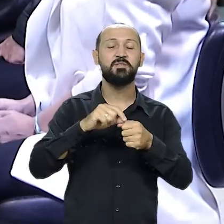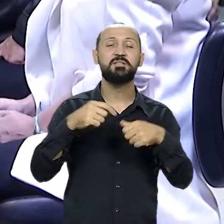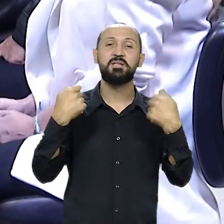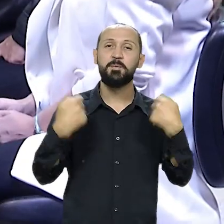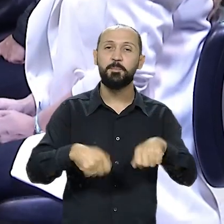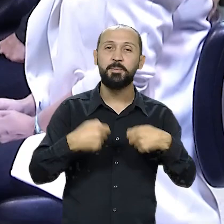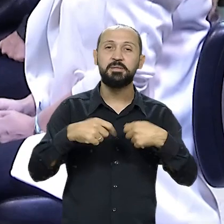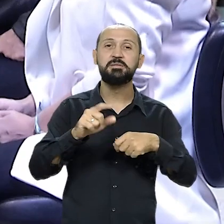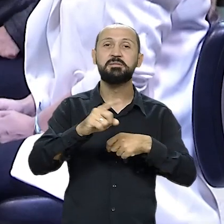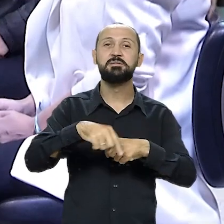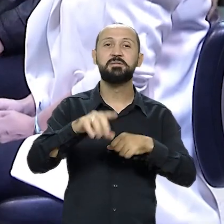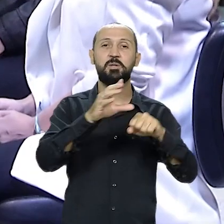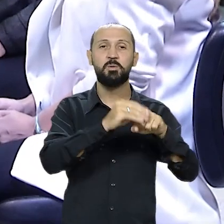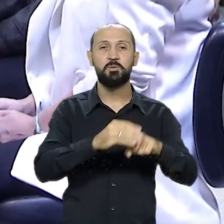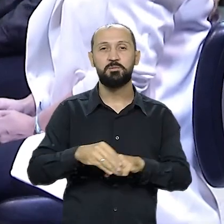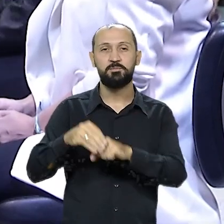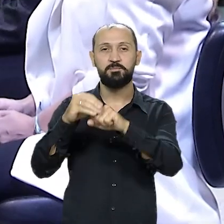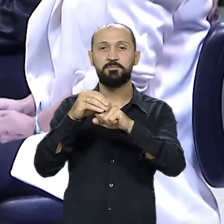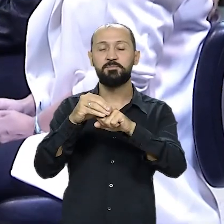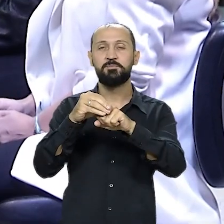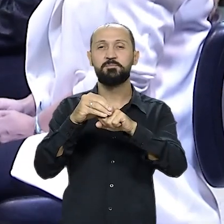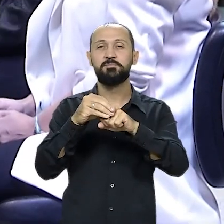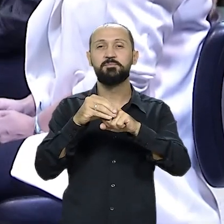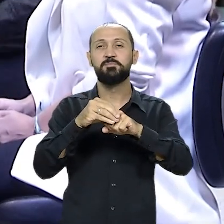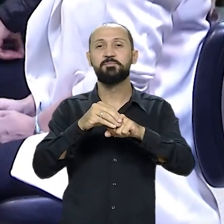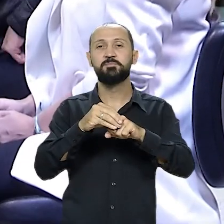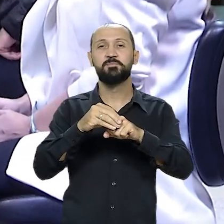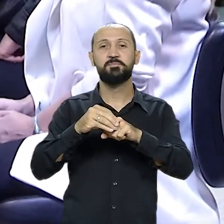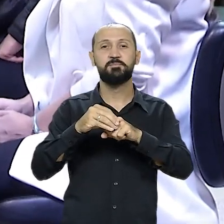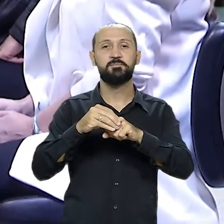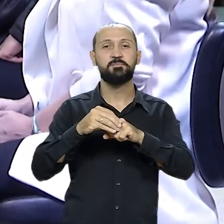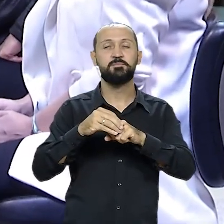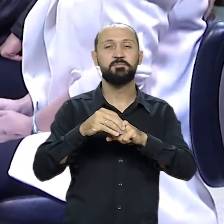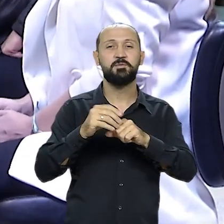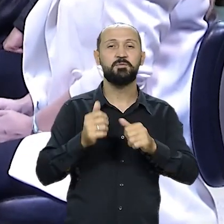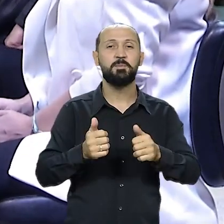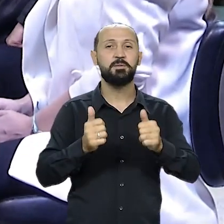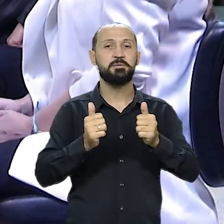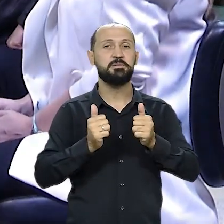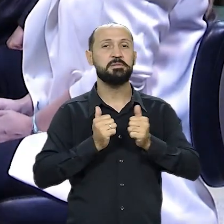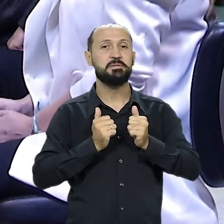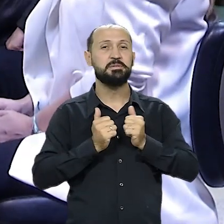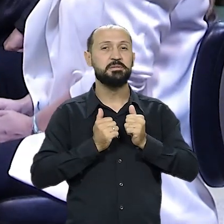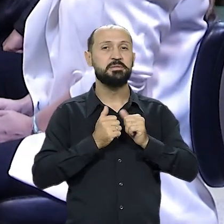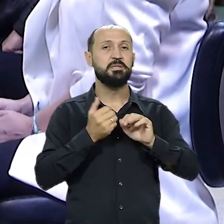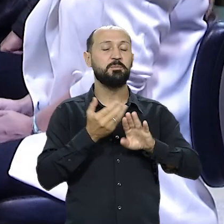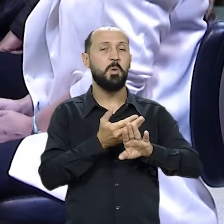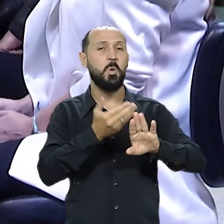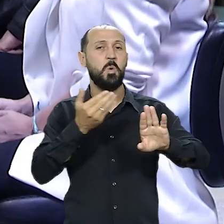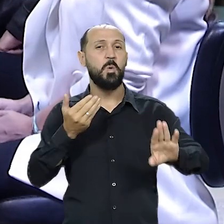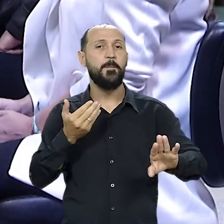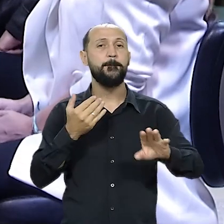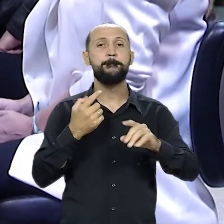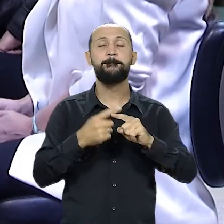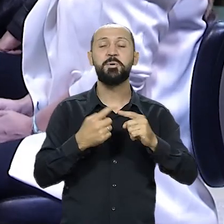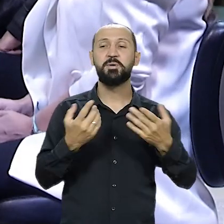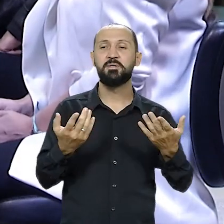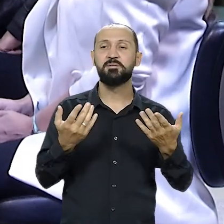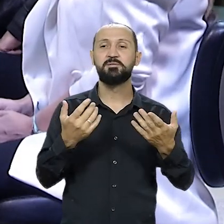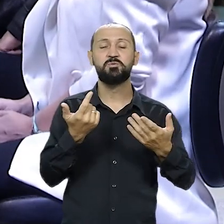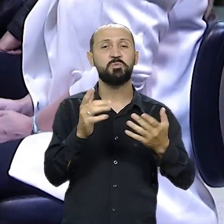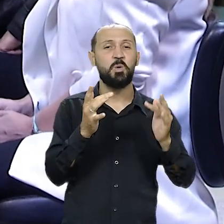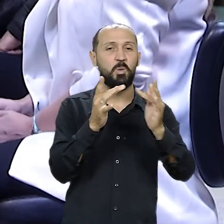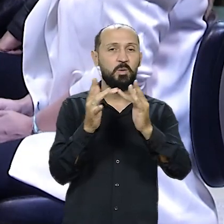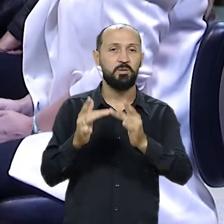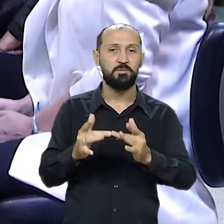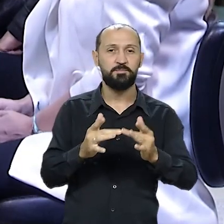precisa ter esse conhecimento, ele fica mais na dele, mais isolado, até por não ter